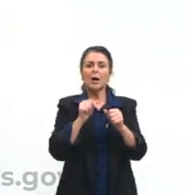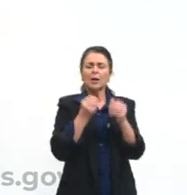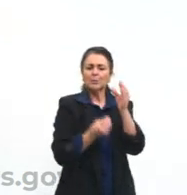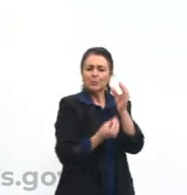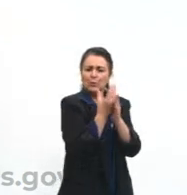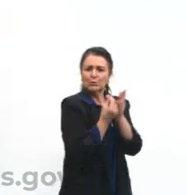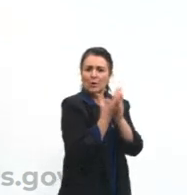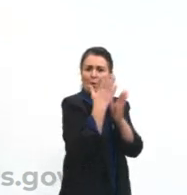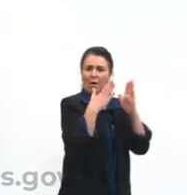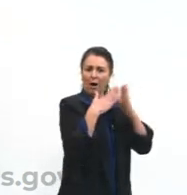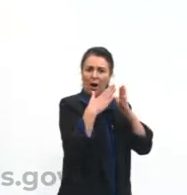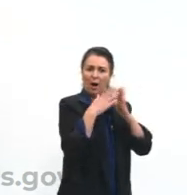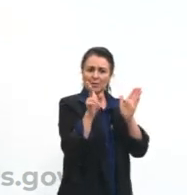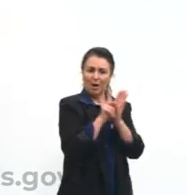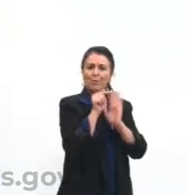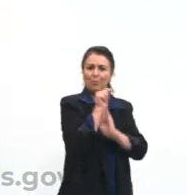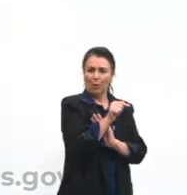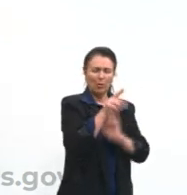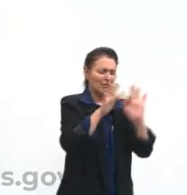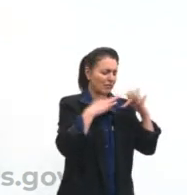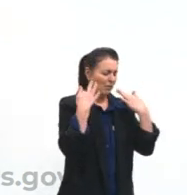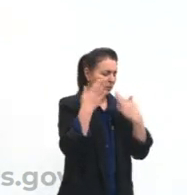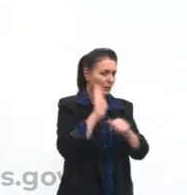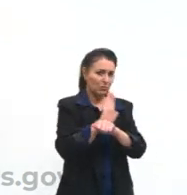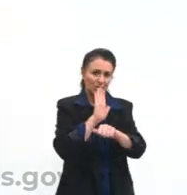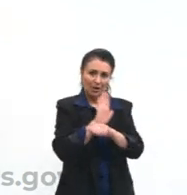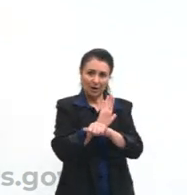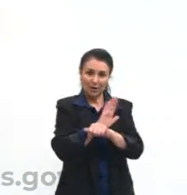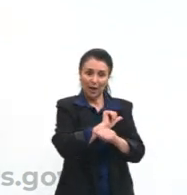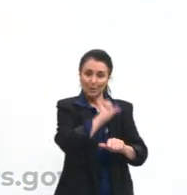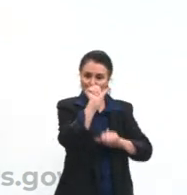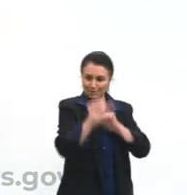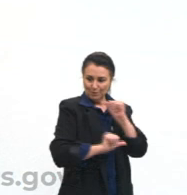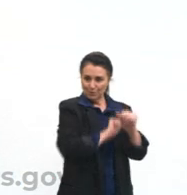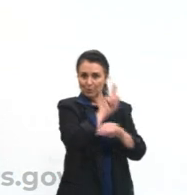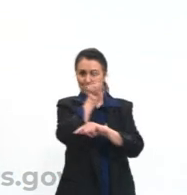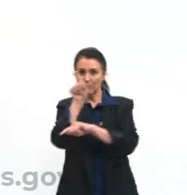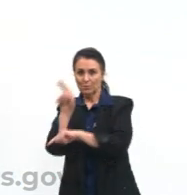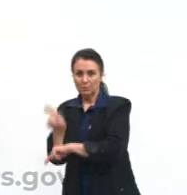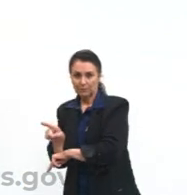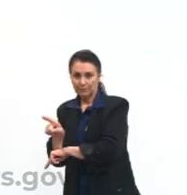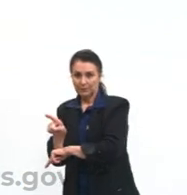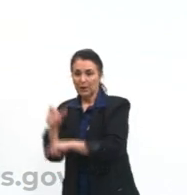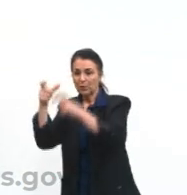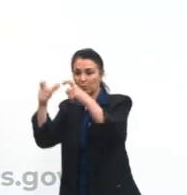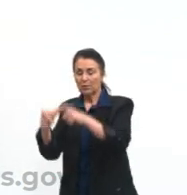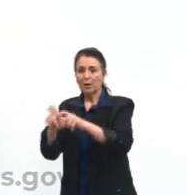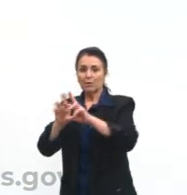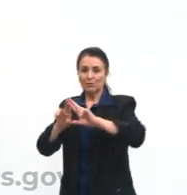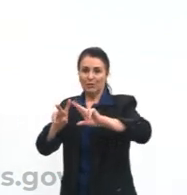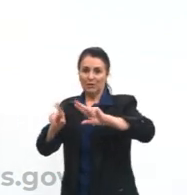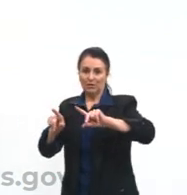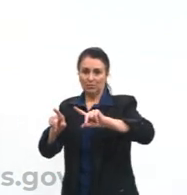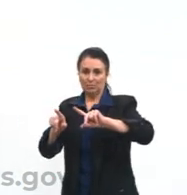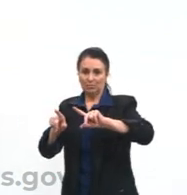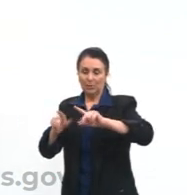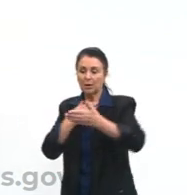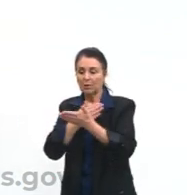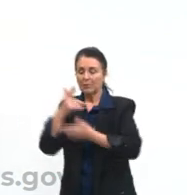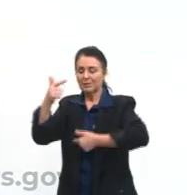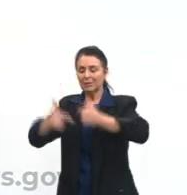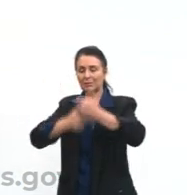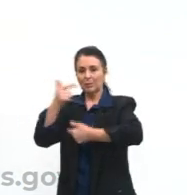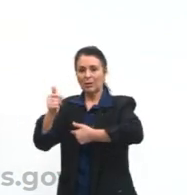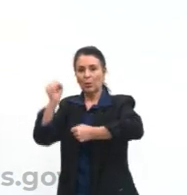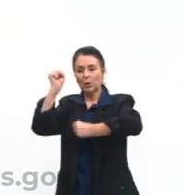toda a família ajudava nesse trabalho e aí ele é retirado da sua casa e vai para uma empresa